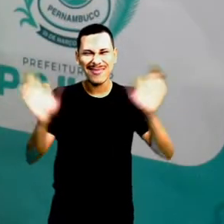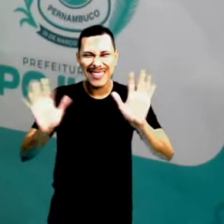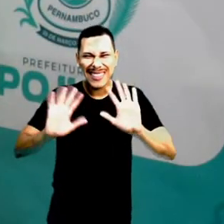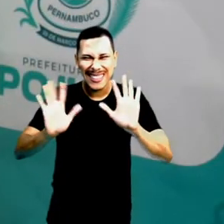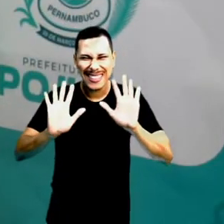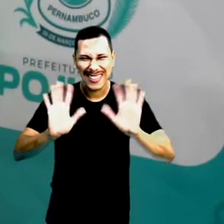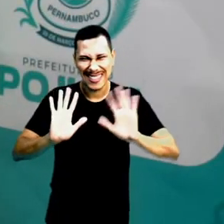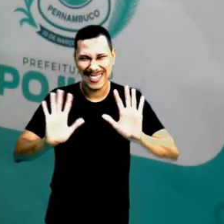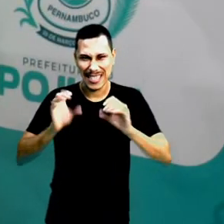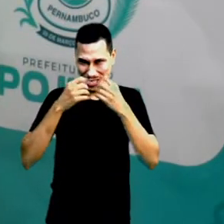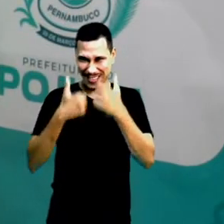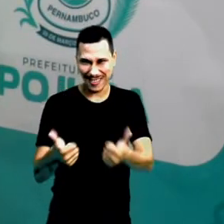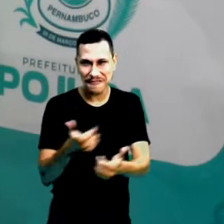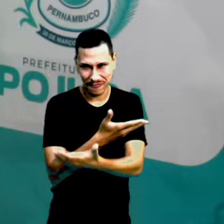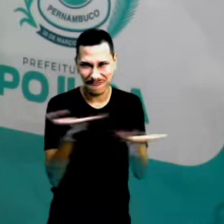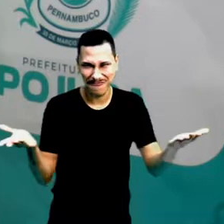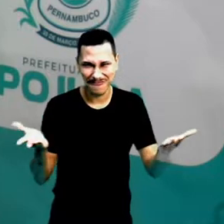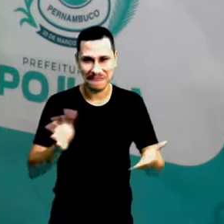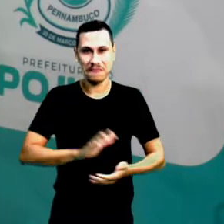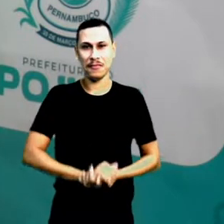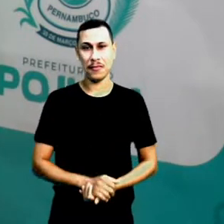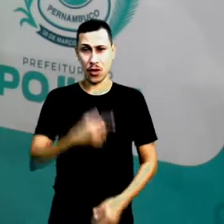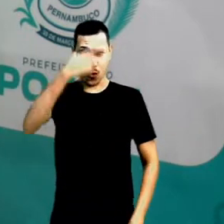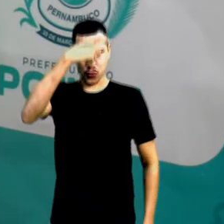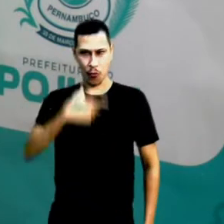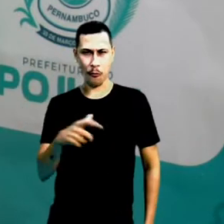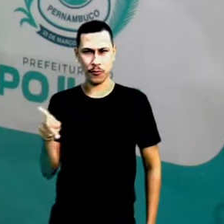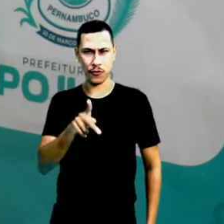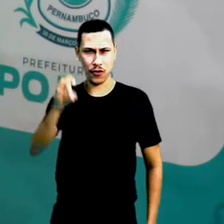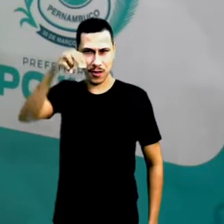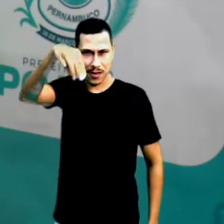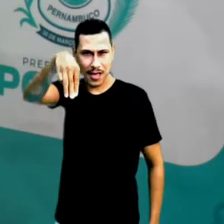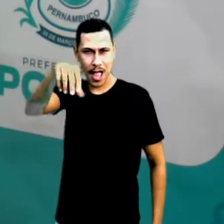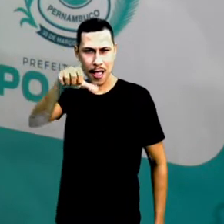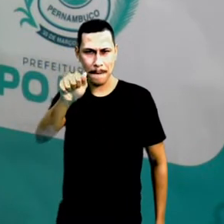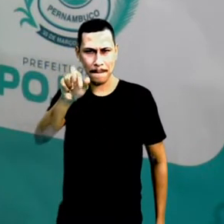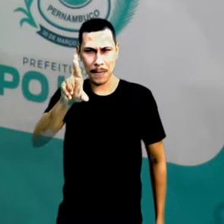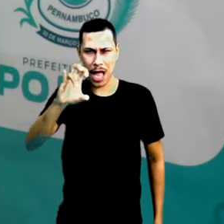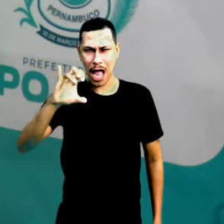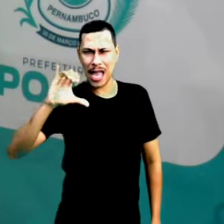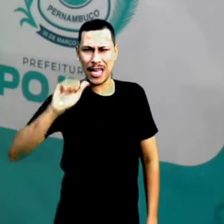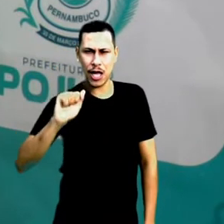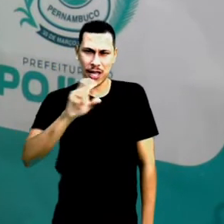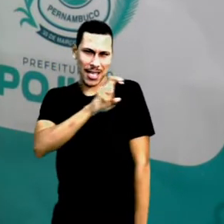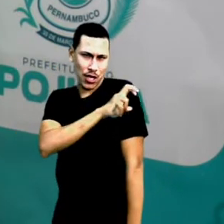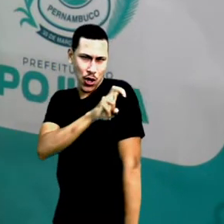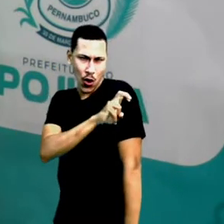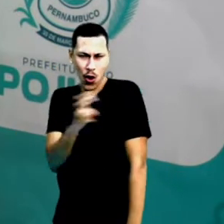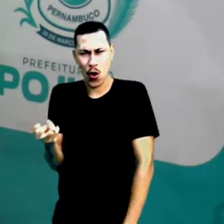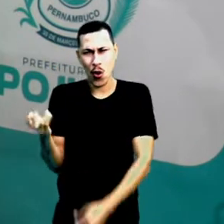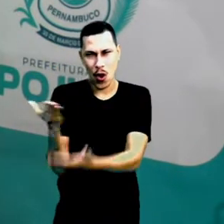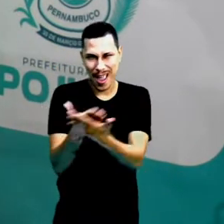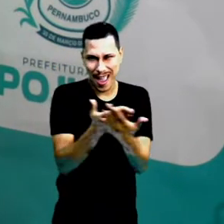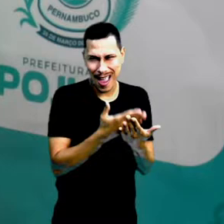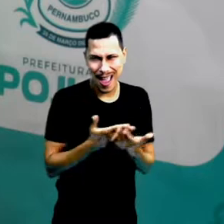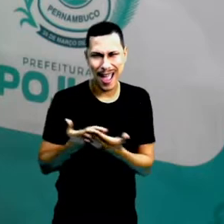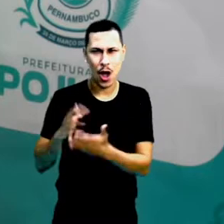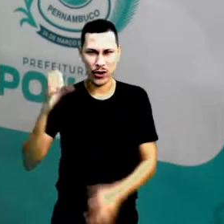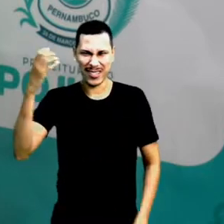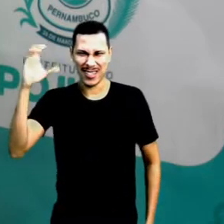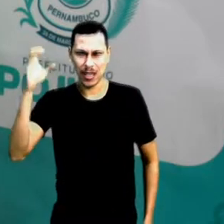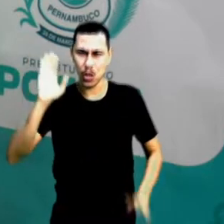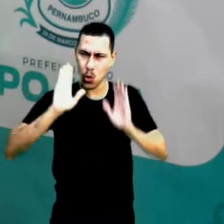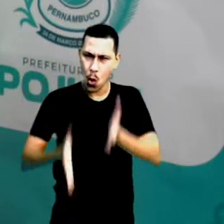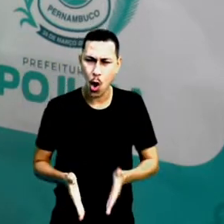Olá, minha gente! Tudo bem com vocês? Sou professora Márcia Firmino, do 5º ano, e a nossa aula de ciências hoje vamos falar sobre os